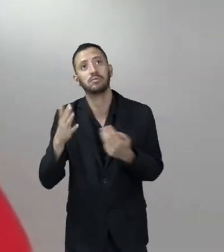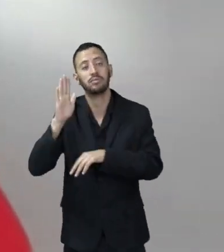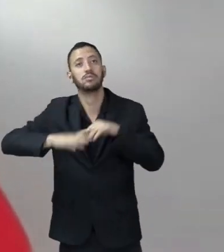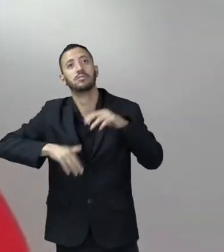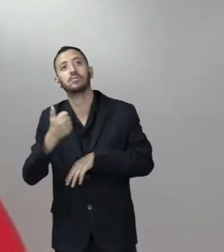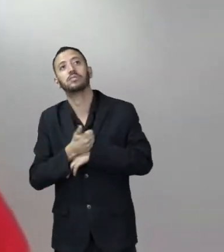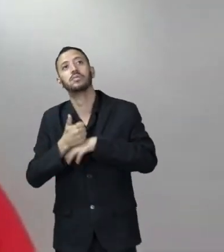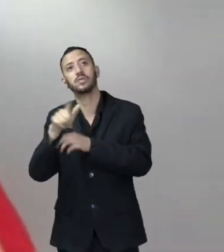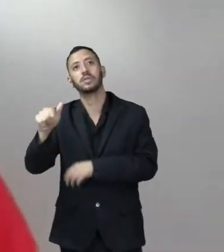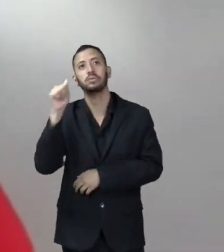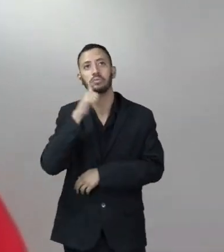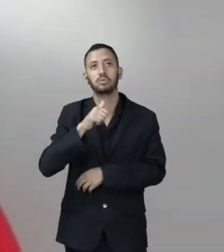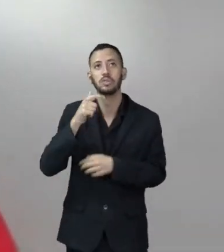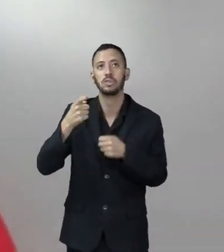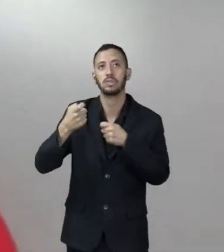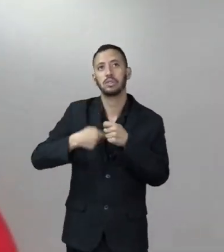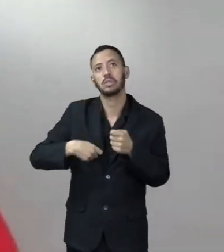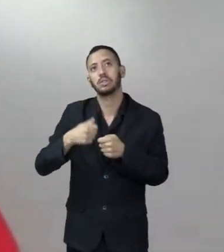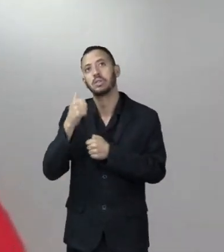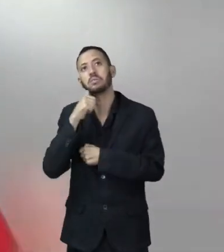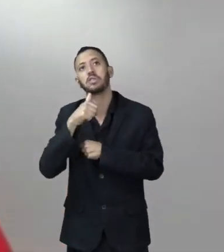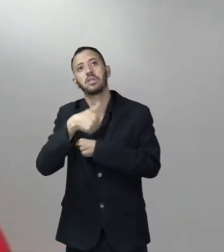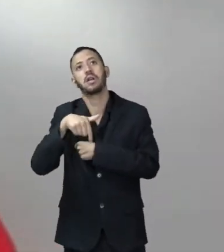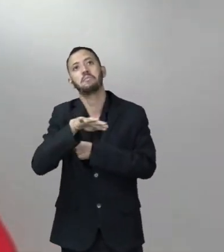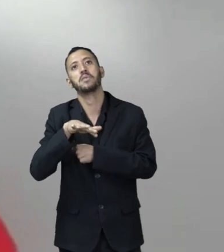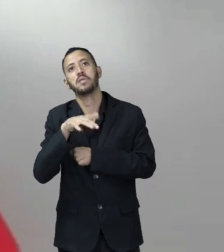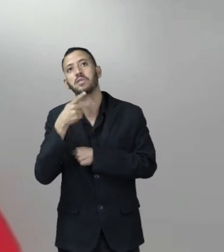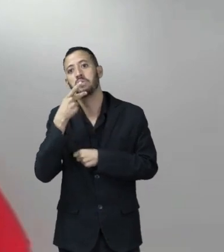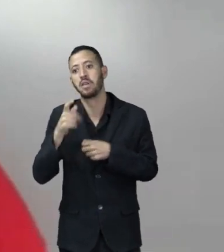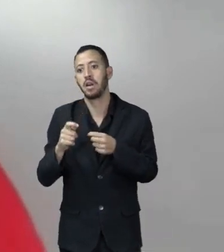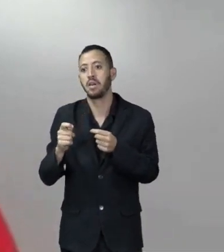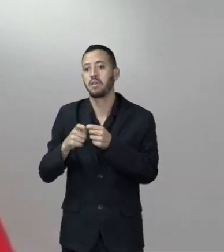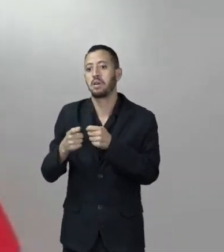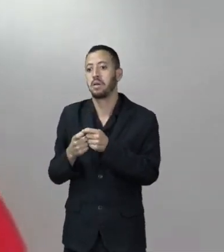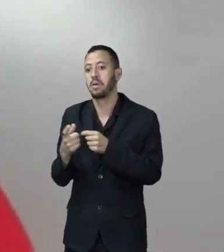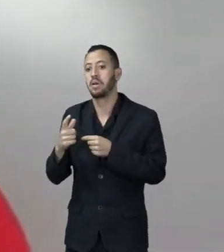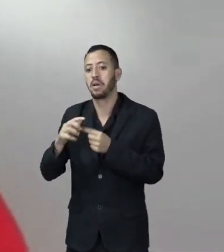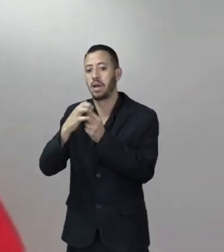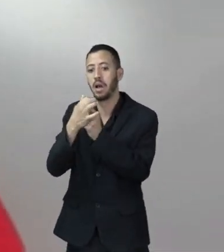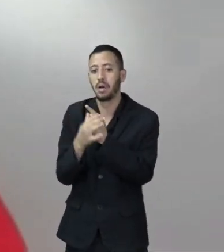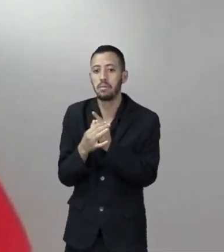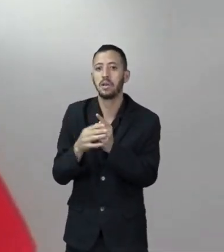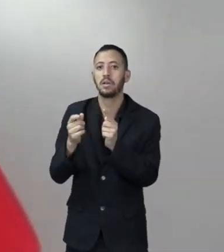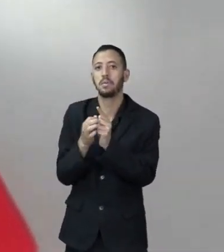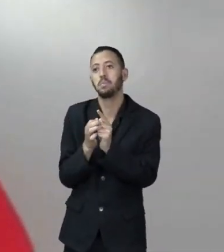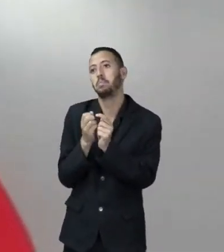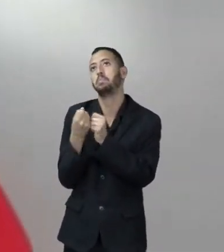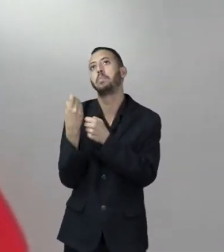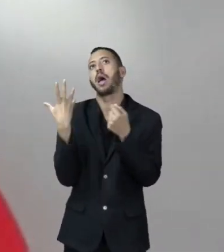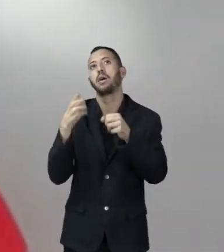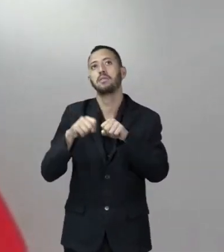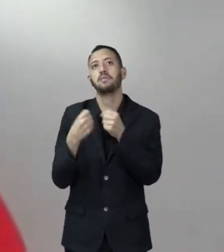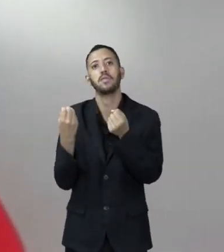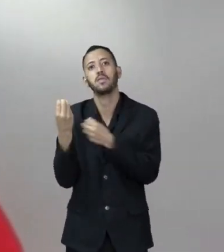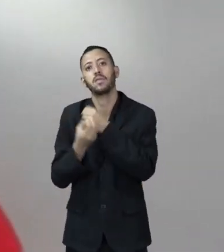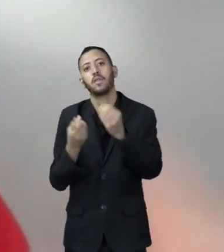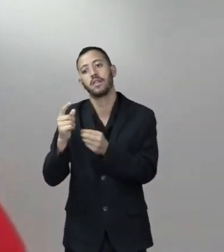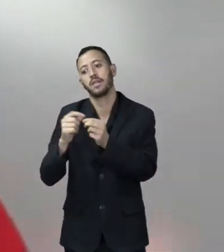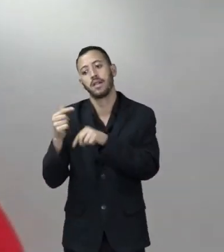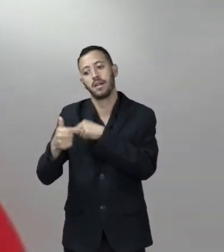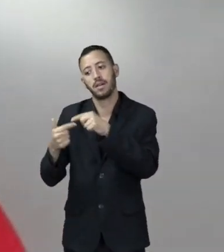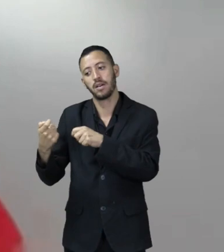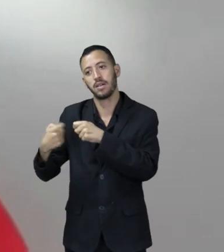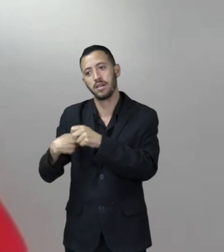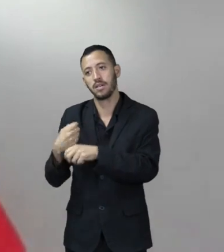profissional do sexo, por exemplo, ela trabalha com sexo. Vai que a camisinha estoura, ou que ela não usou camisinha por algum motivo, ela trabalha cotidianamente com sexo. Então,